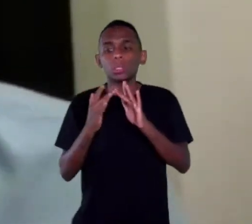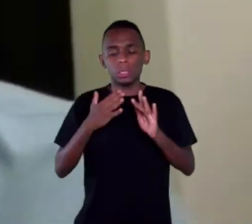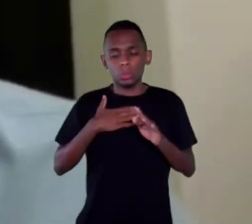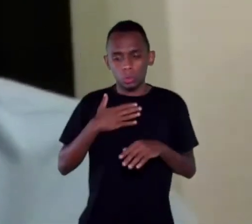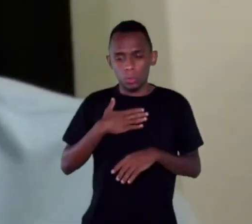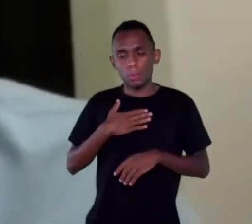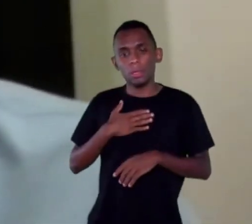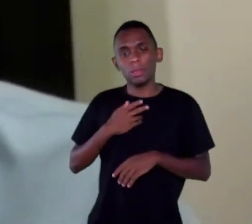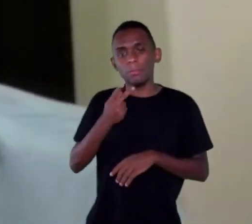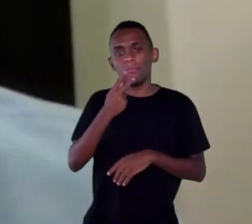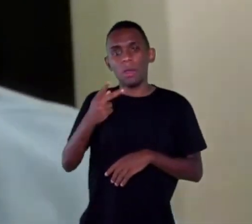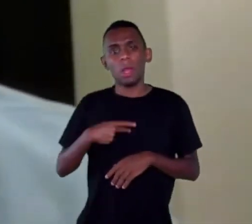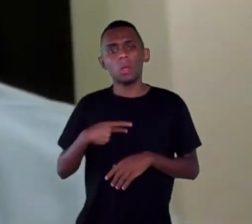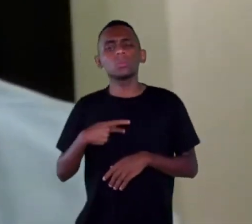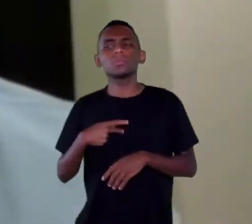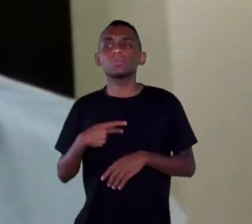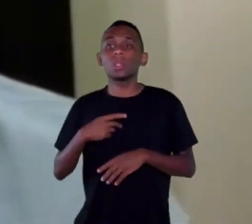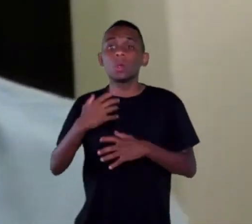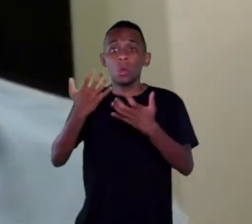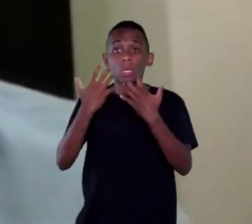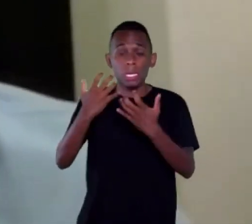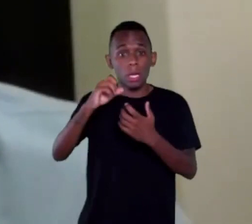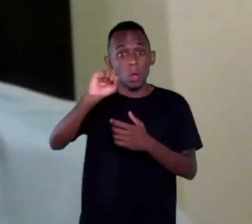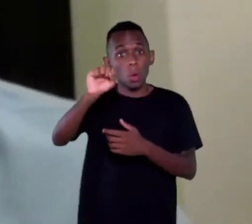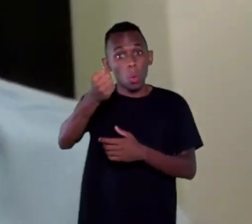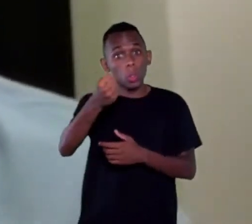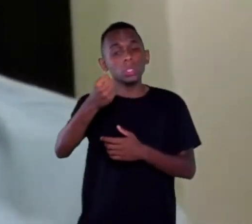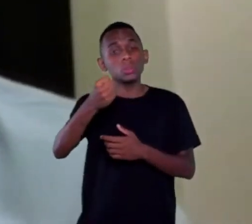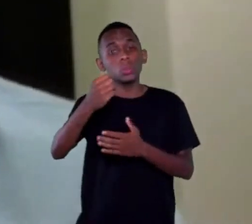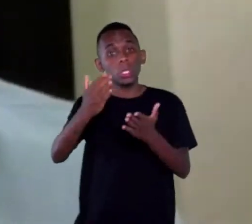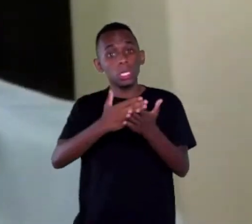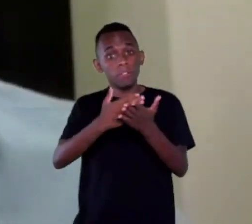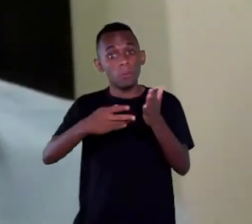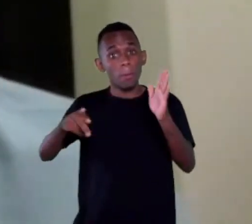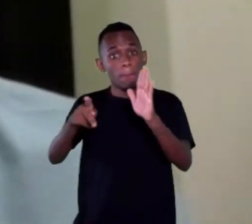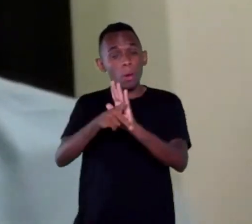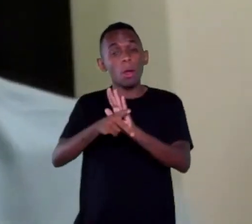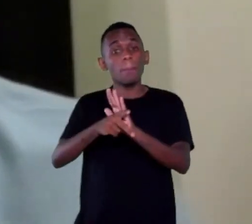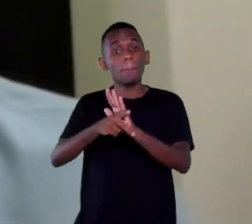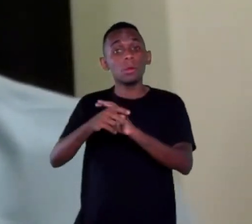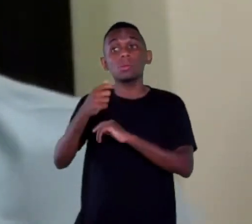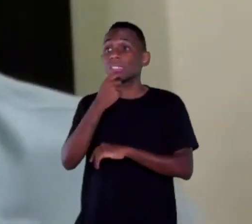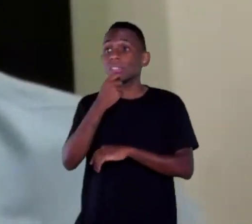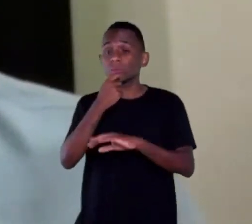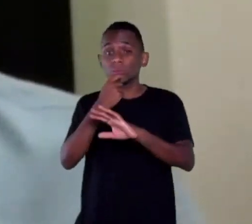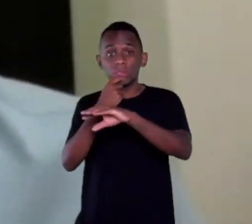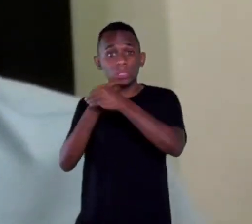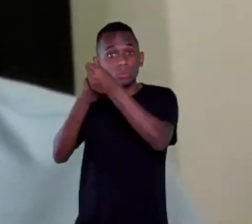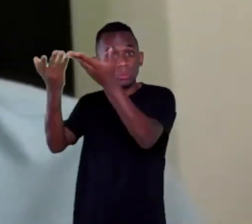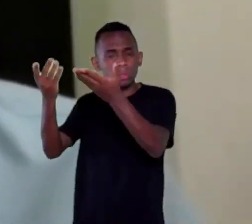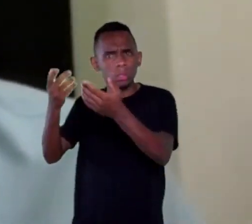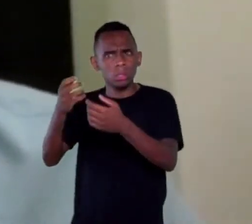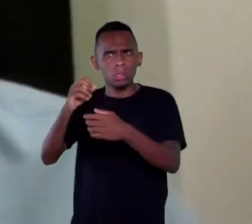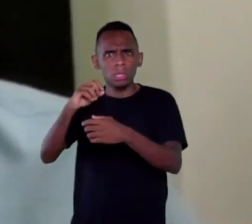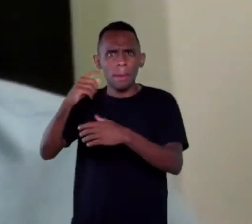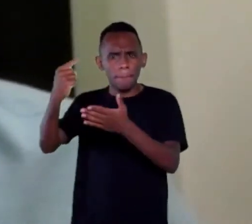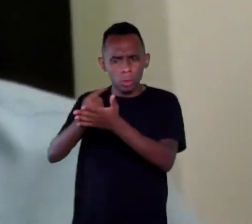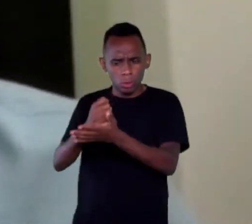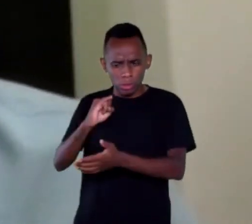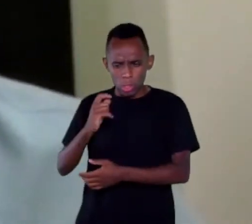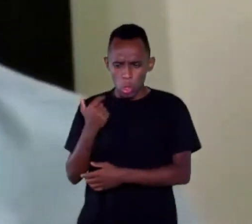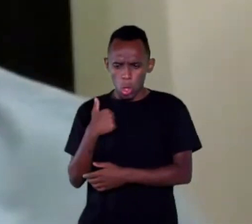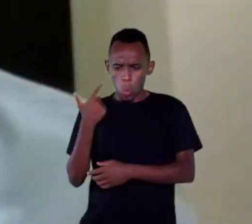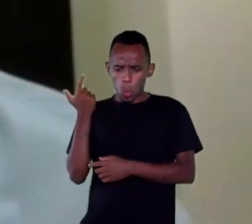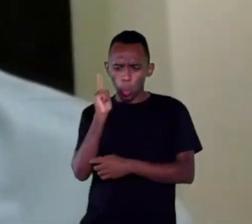Magela, eu queria 8 livros para Miami. Será que você me consegue? Aí eu falei assim, consigo, eu vou fazer um